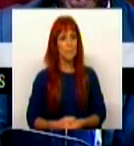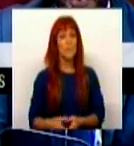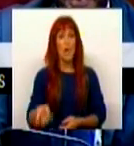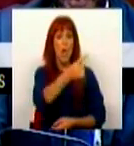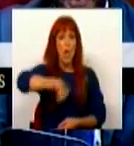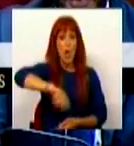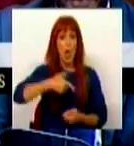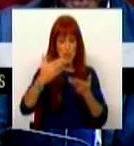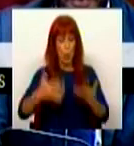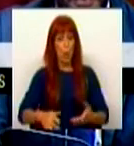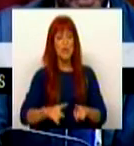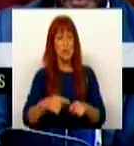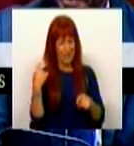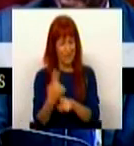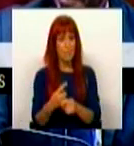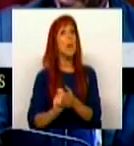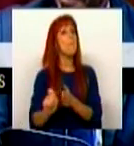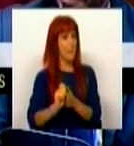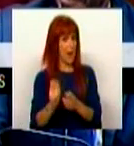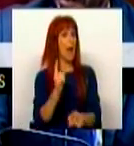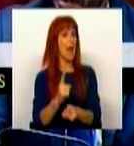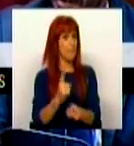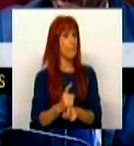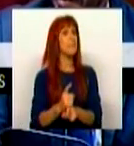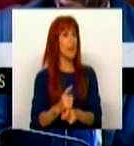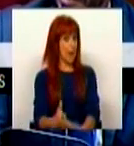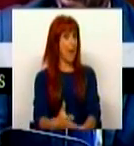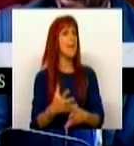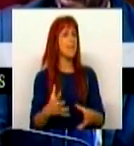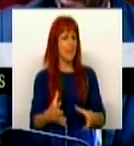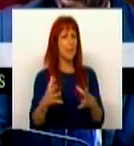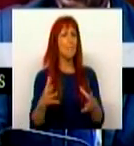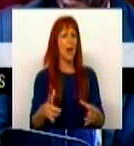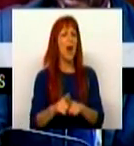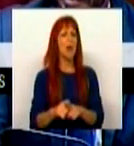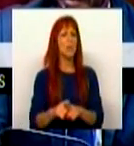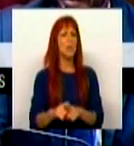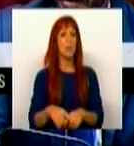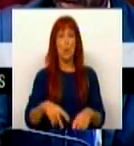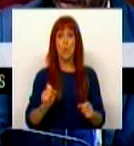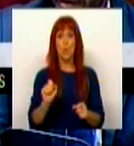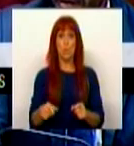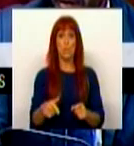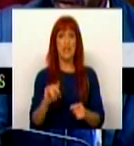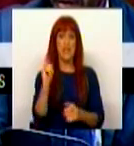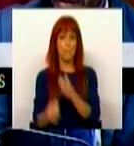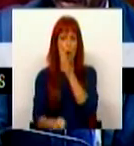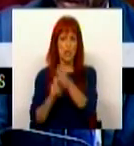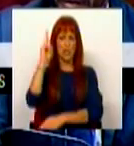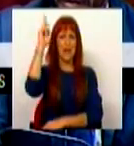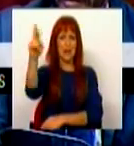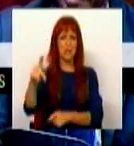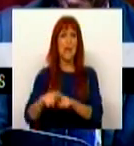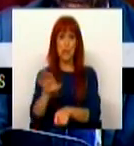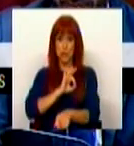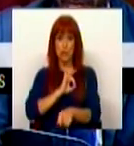Nós hoje ainda estamos a pagar uma grande parte do colossal aumento de impostos que estes